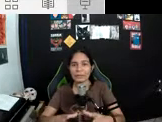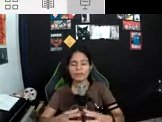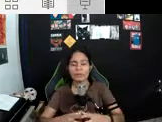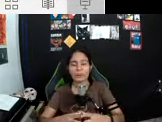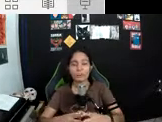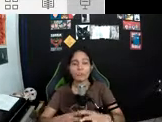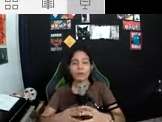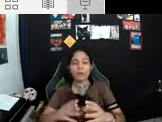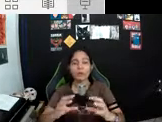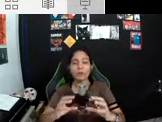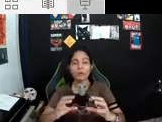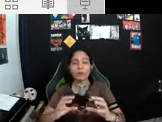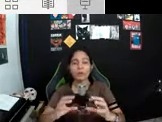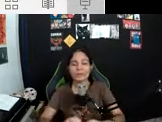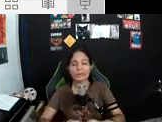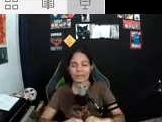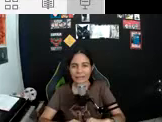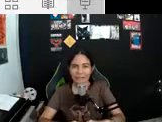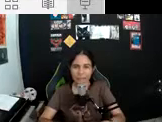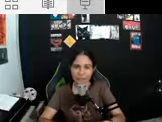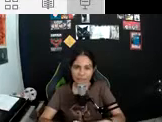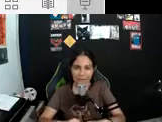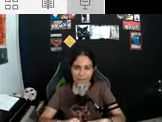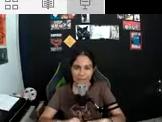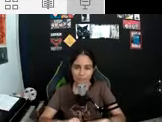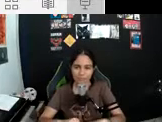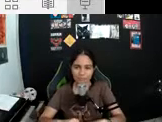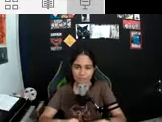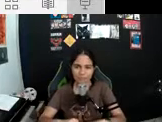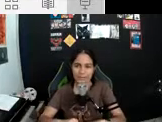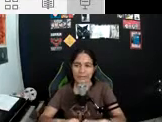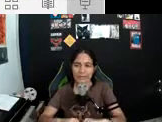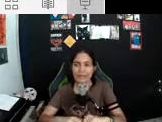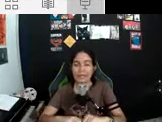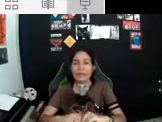sobre a questão do uso das redes sociais.